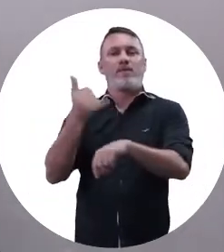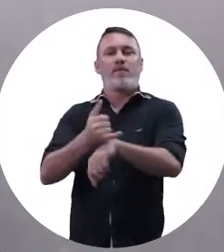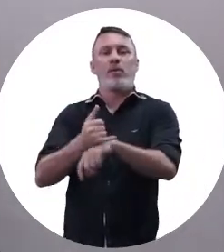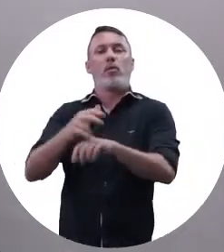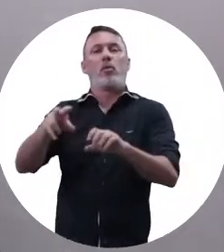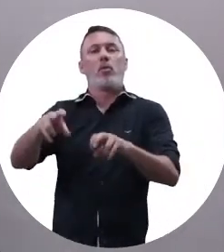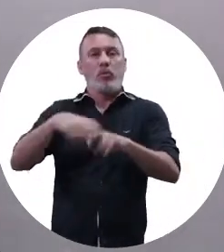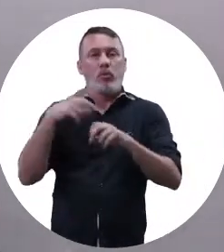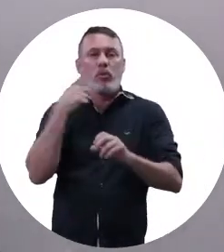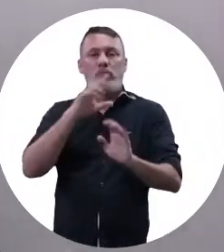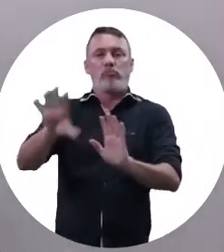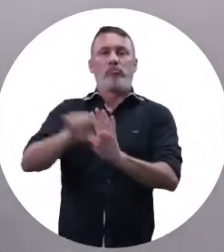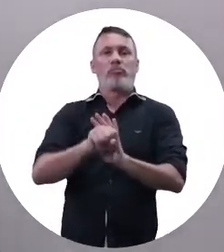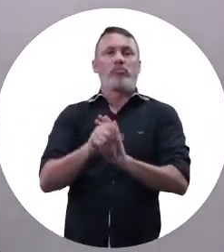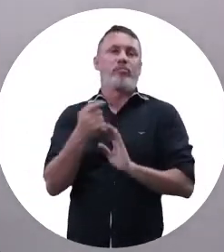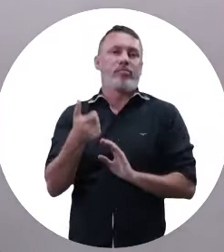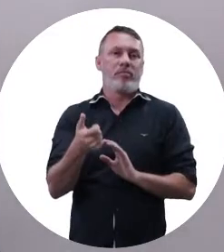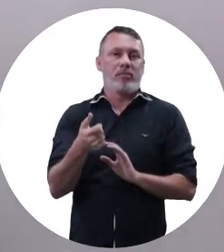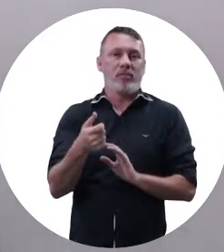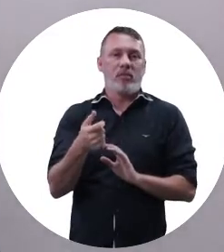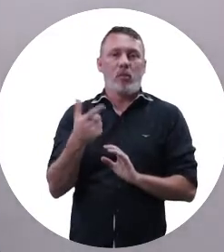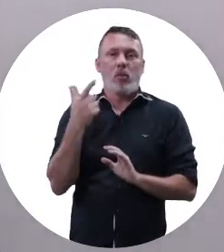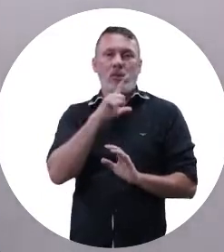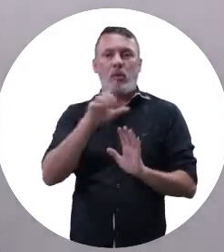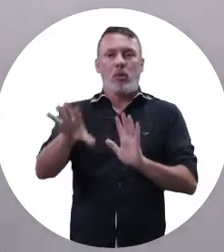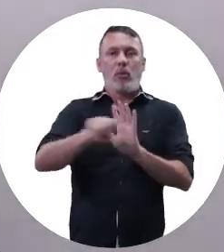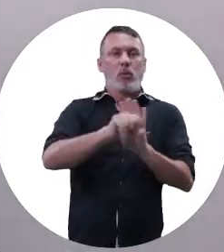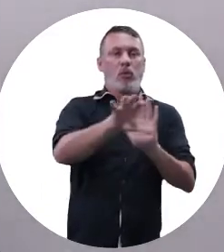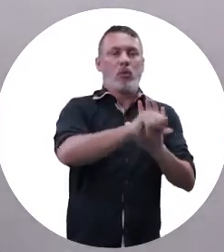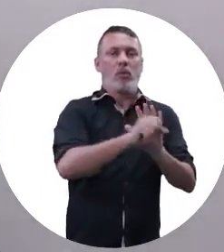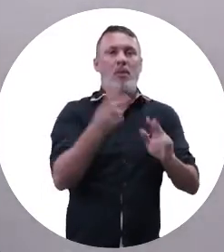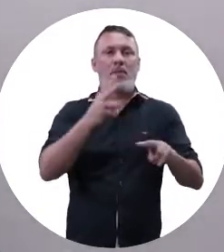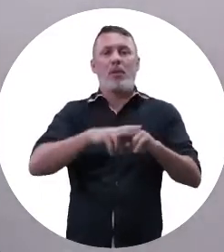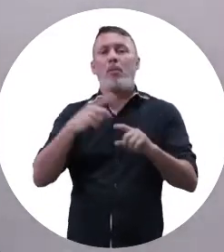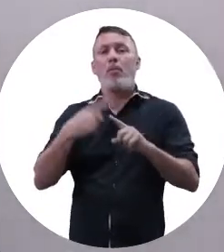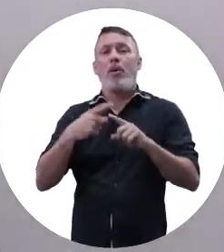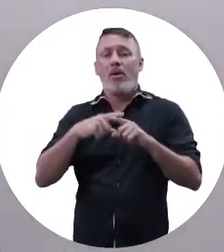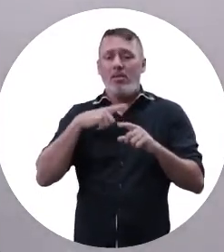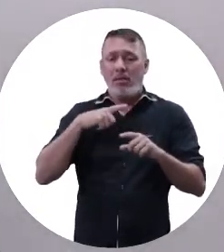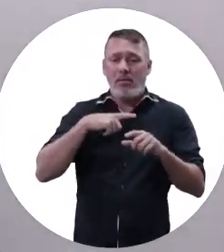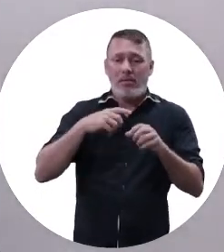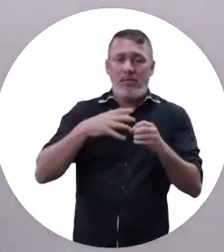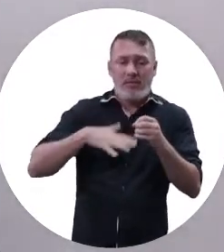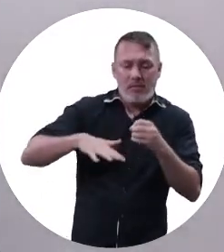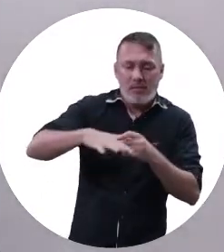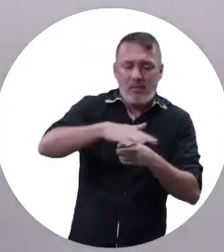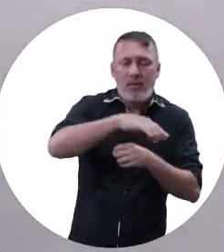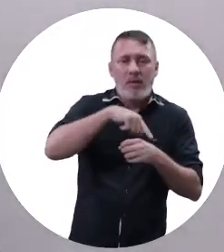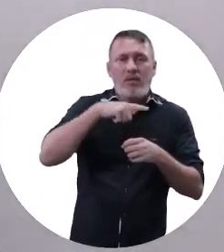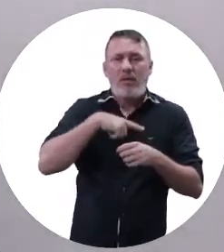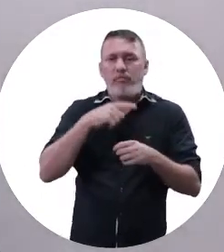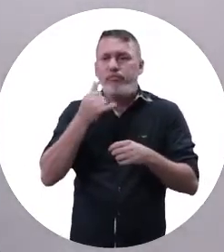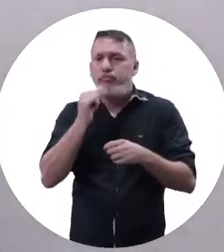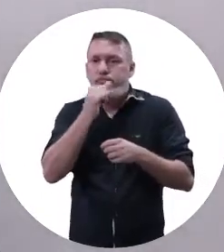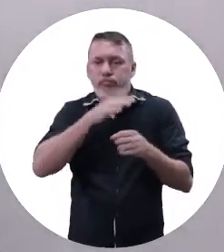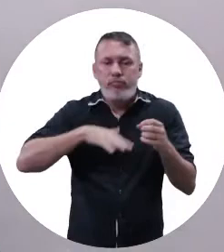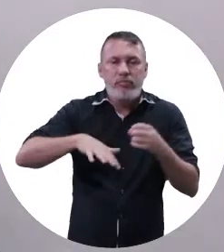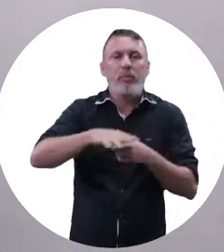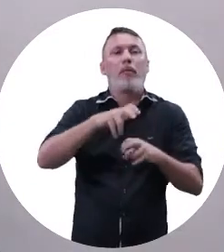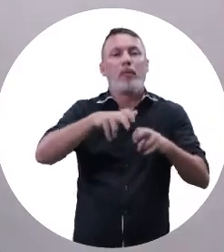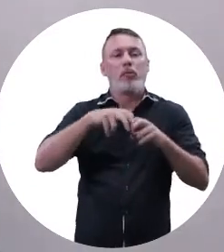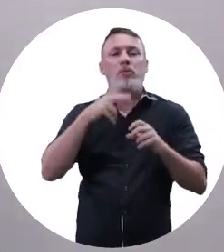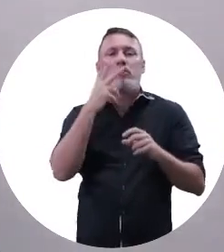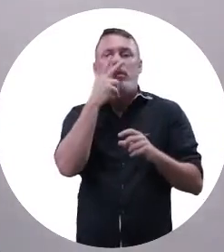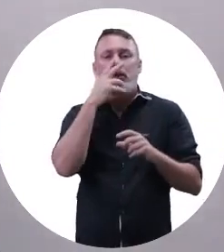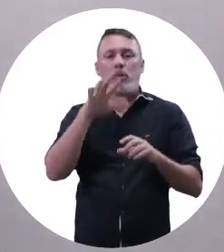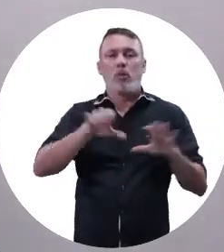metálica tenha uma estabilidade muito grande. Essa estabilidade dos mares de elétrons em volta desses núcleos. Isso faz com que